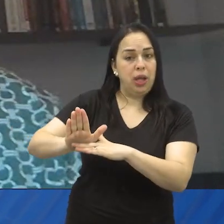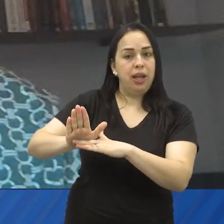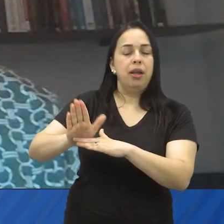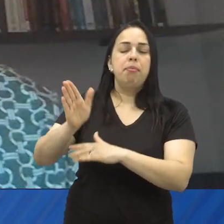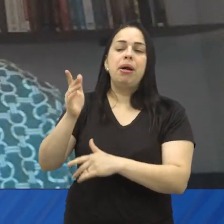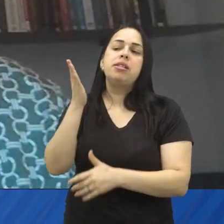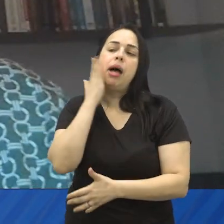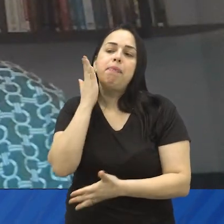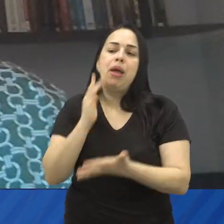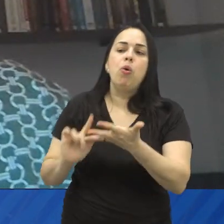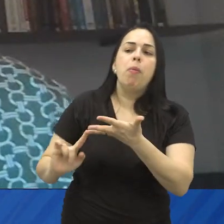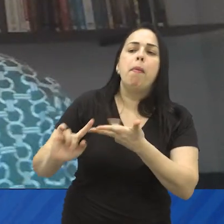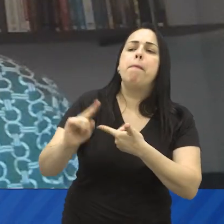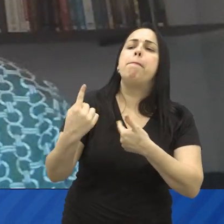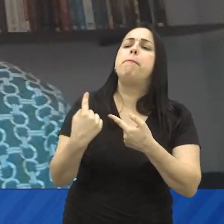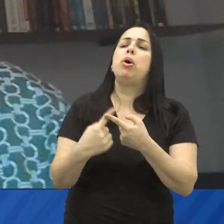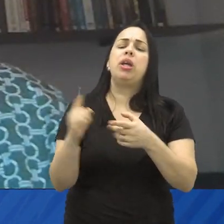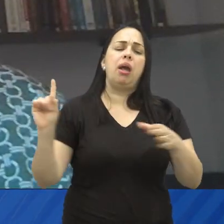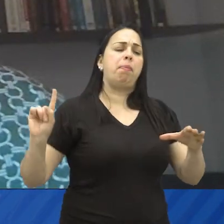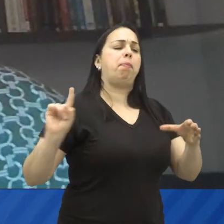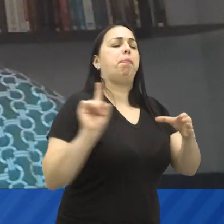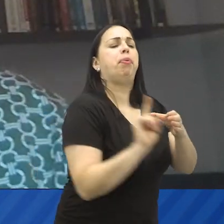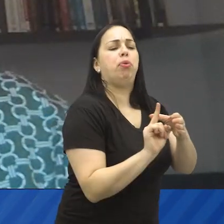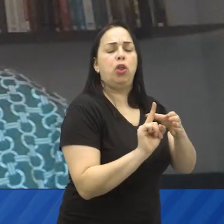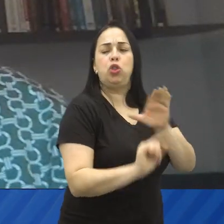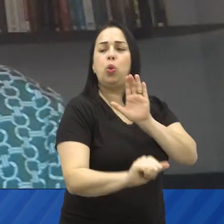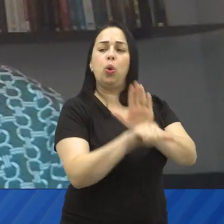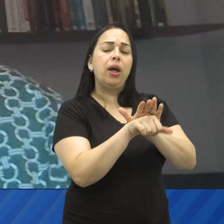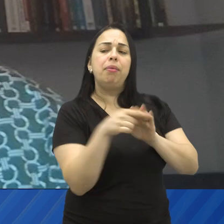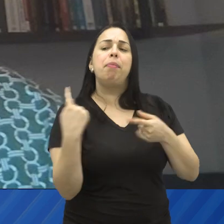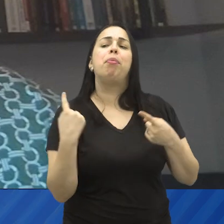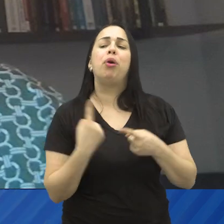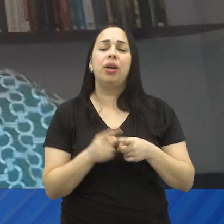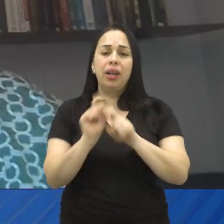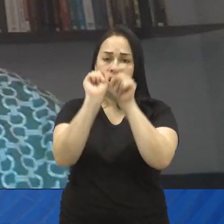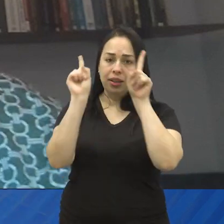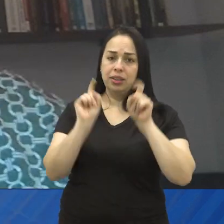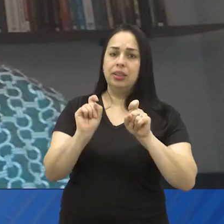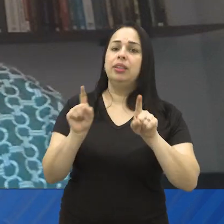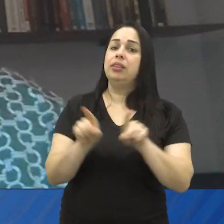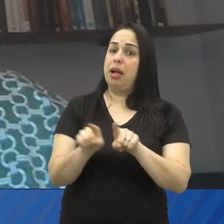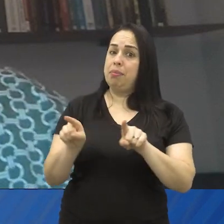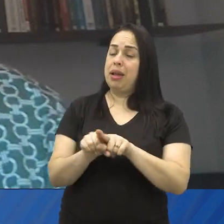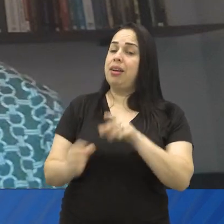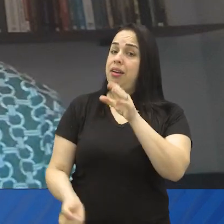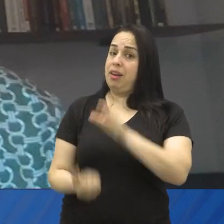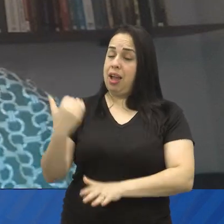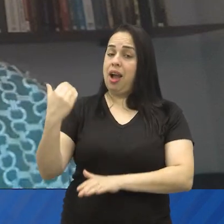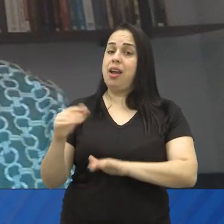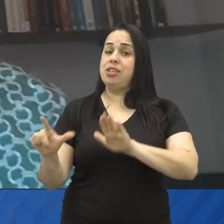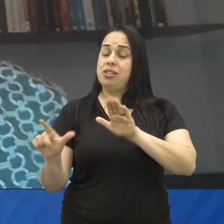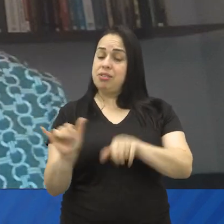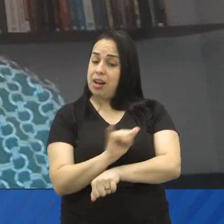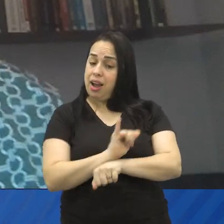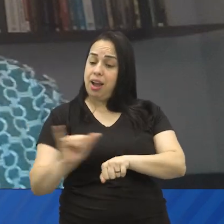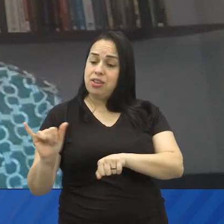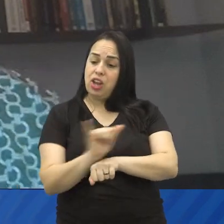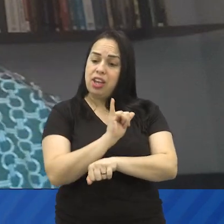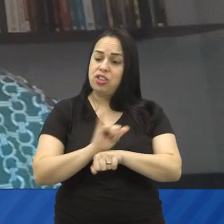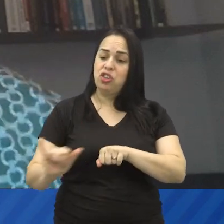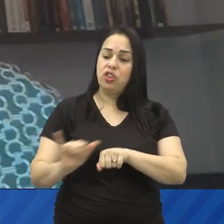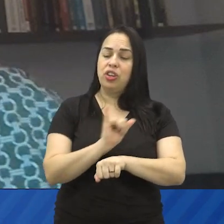fatores que levam a esses índices altos, elevados de violência, e a criação de metodologias que visem